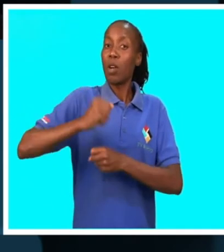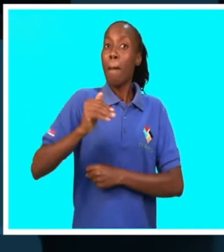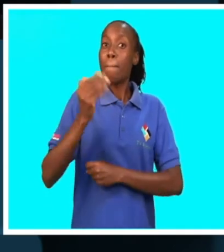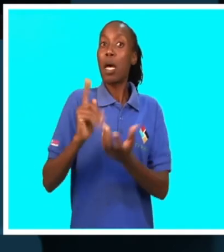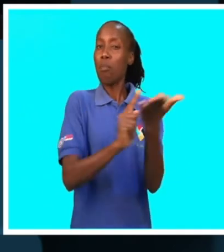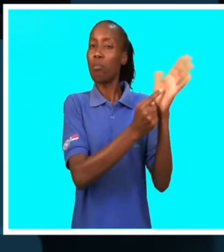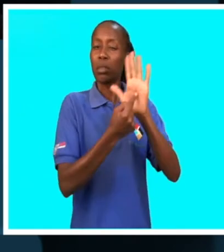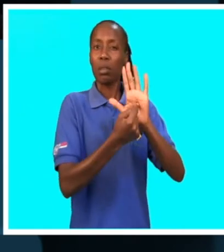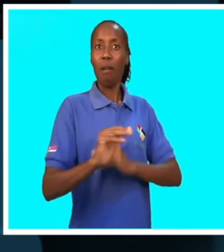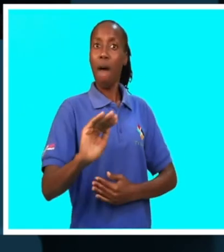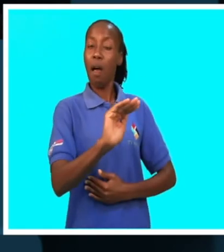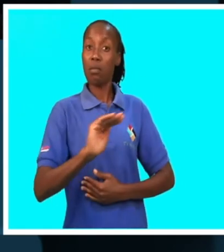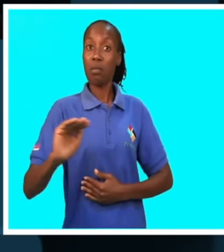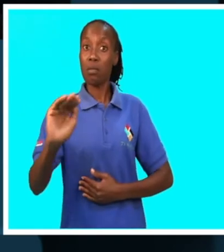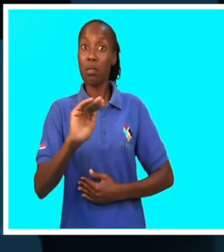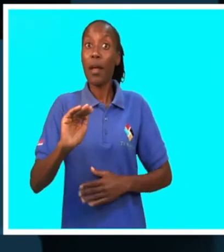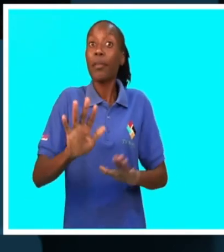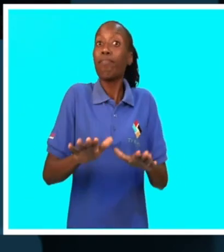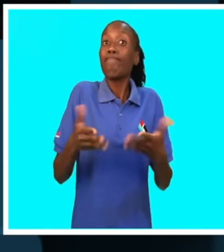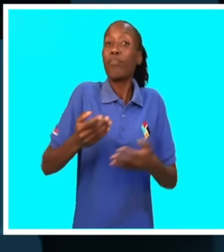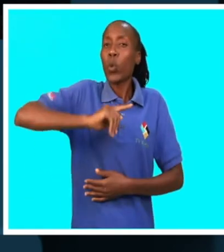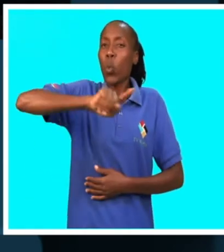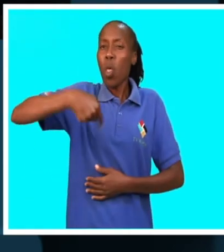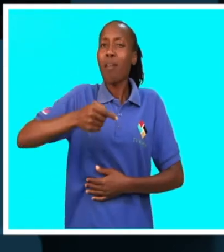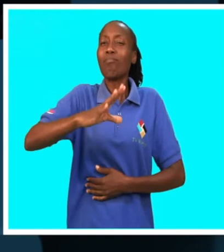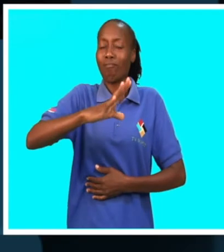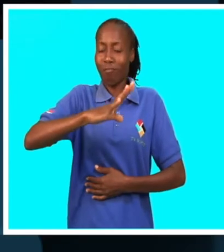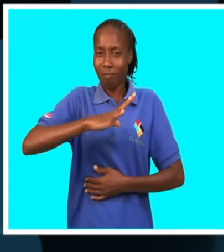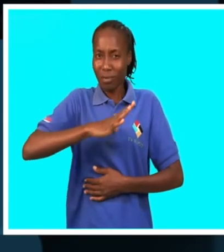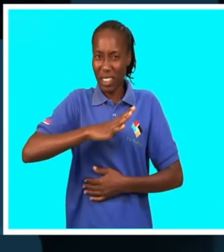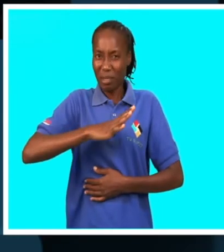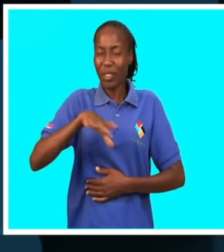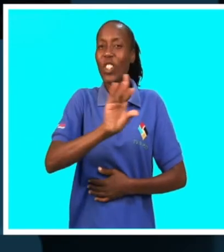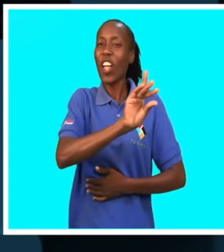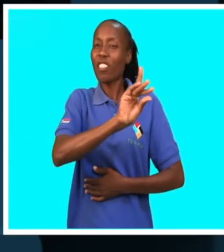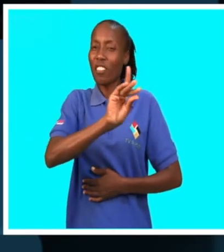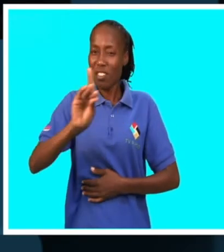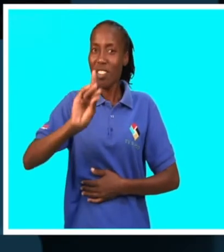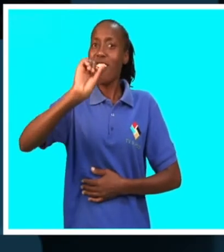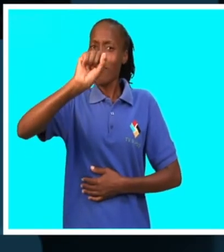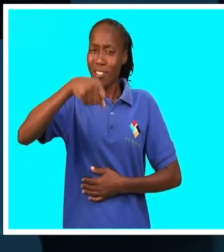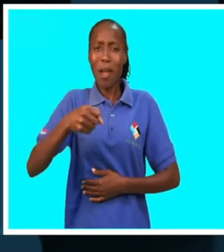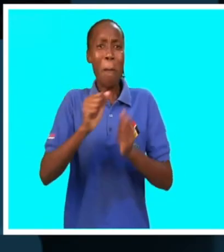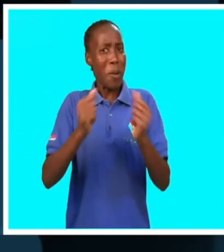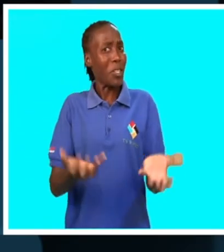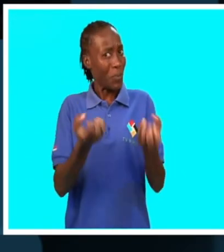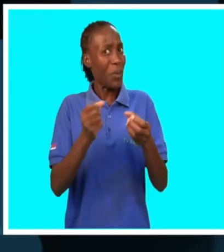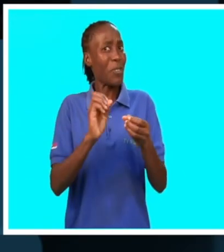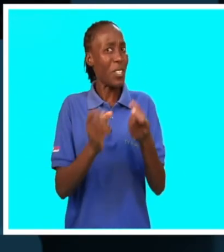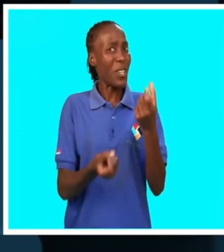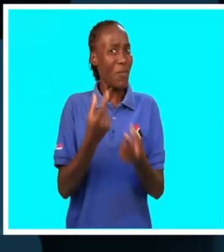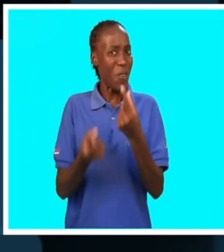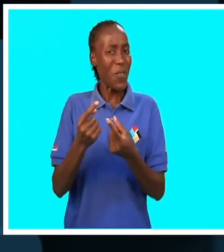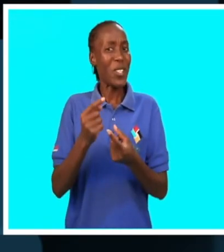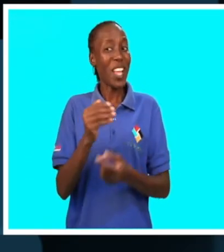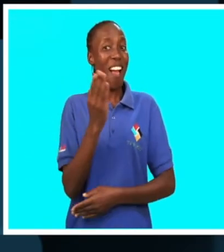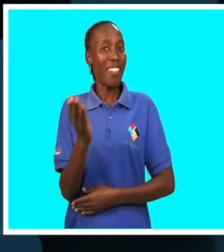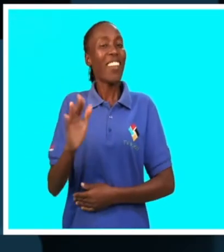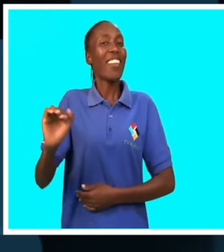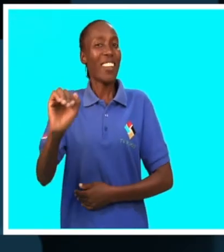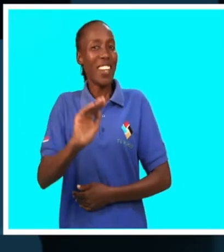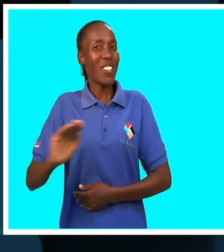para mostrar à sociedade que nós, apesar de termos nossas limitações, podemos fazer alguma coisa na